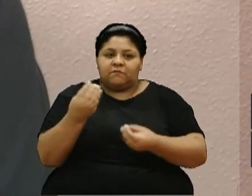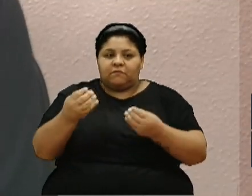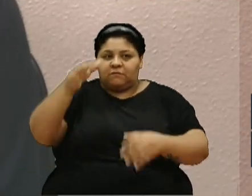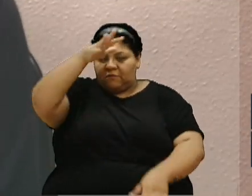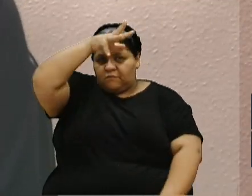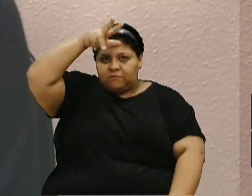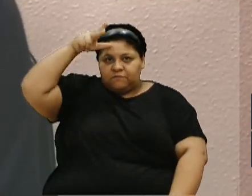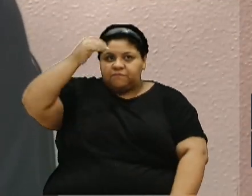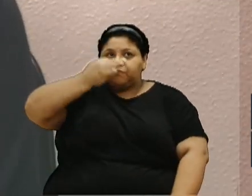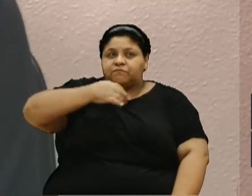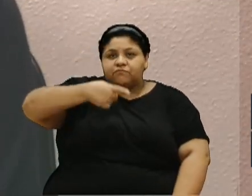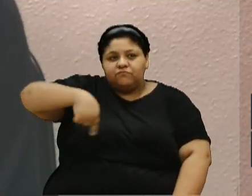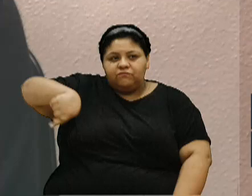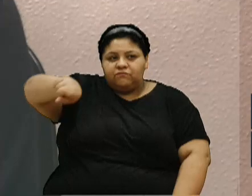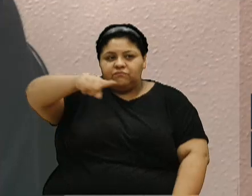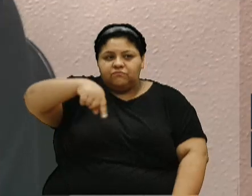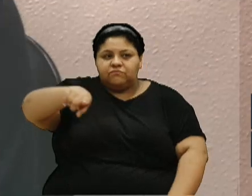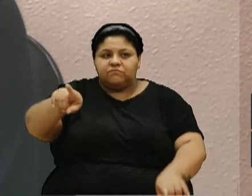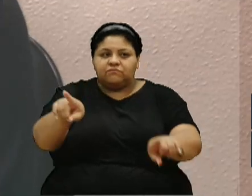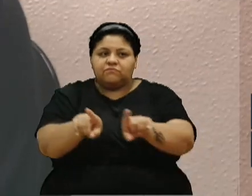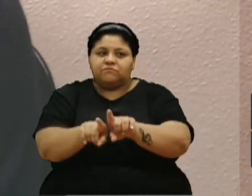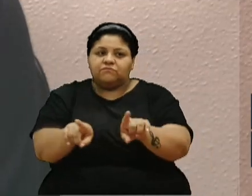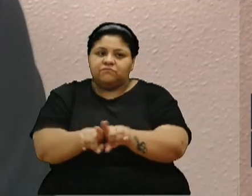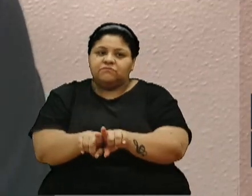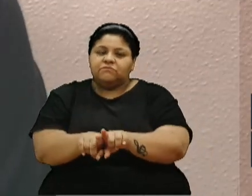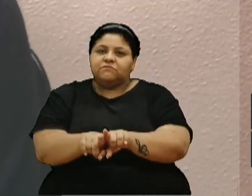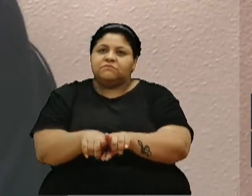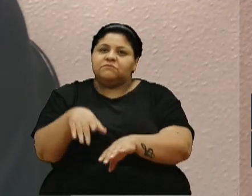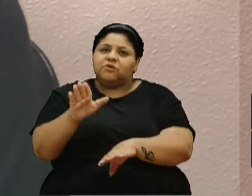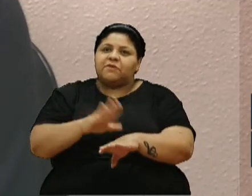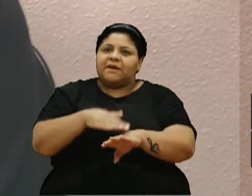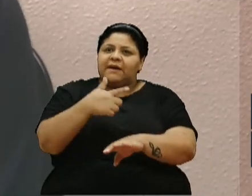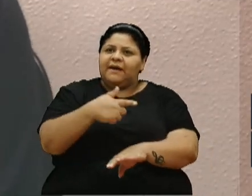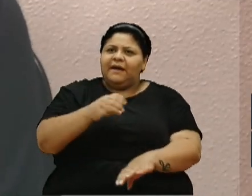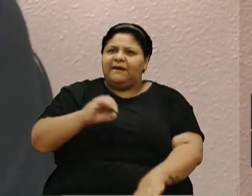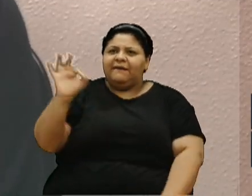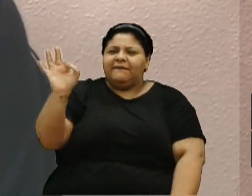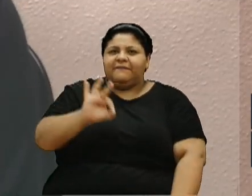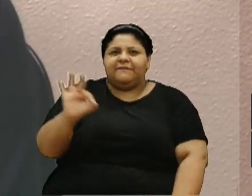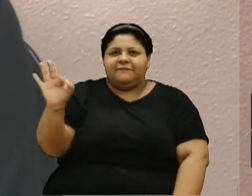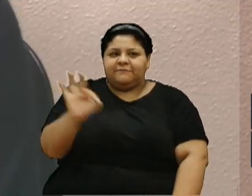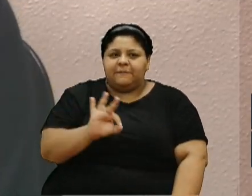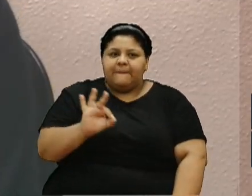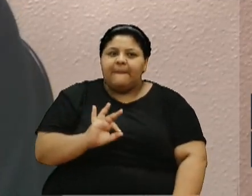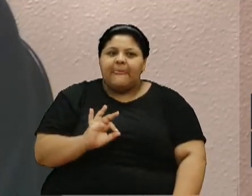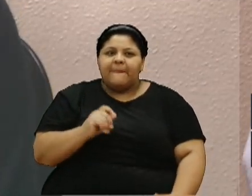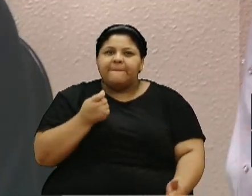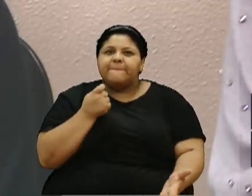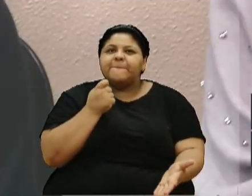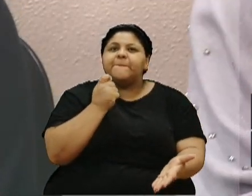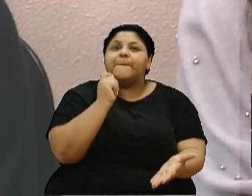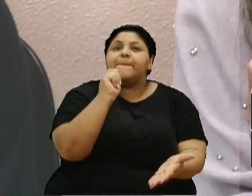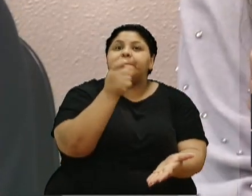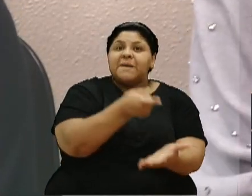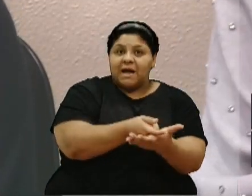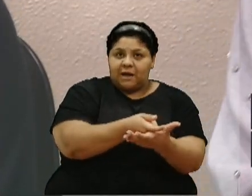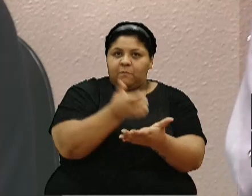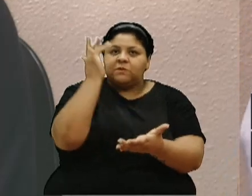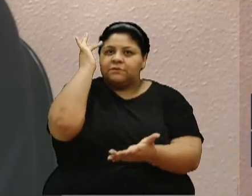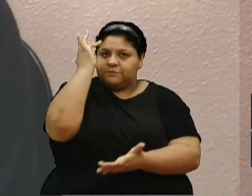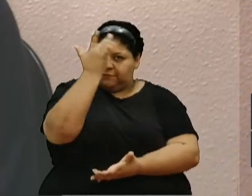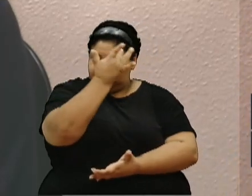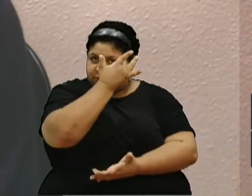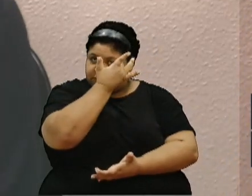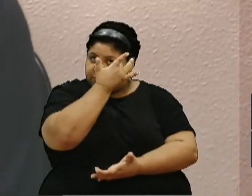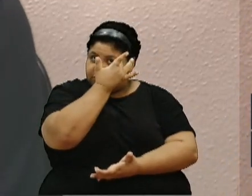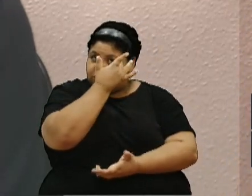de Caxias do Sul, nós arcamos com certamente mais de 70% do custo da saúde mental, ou